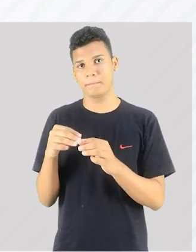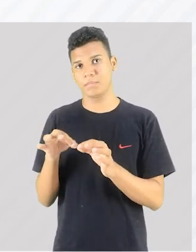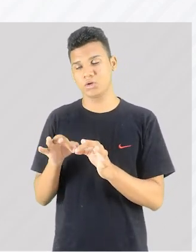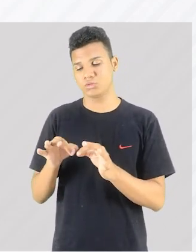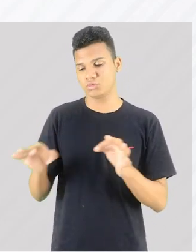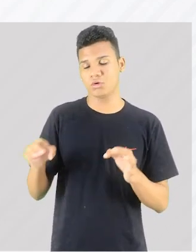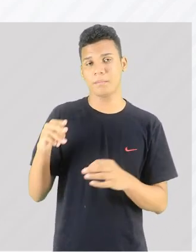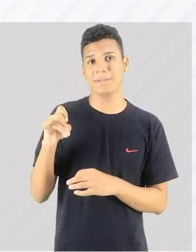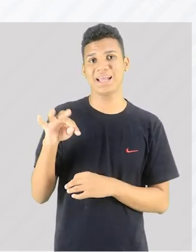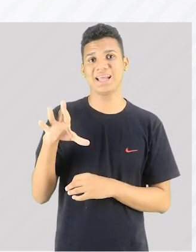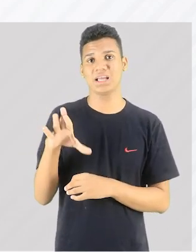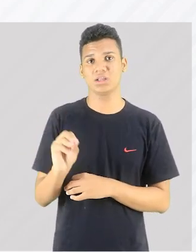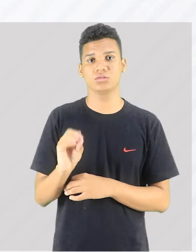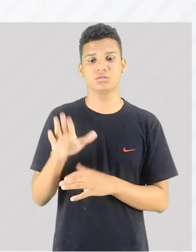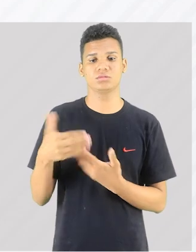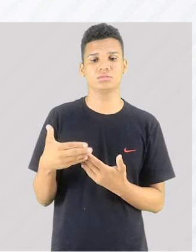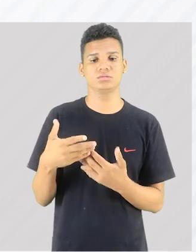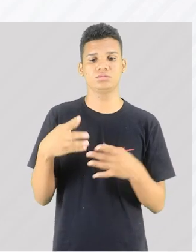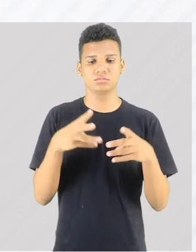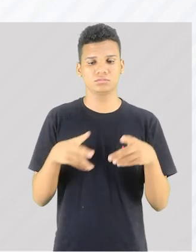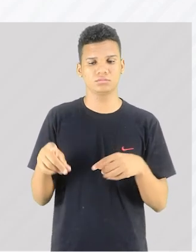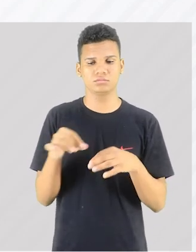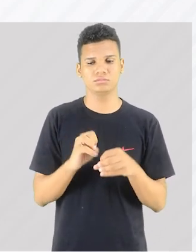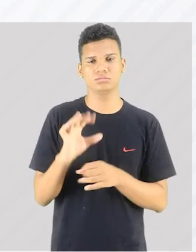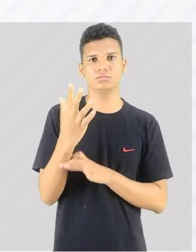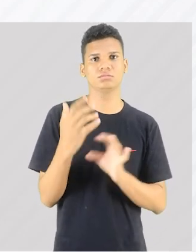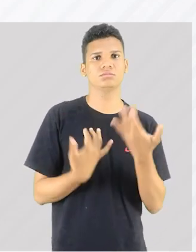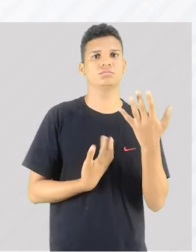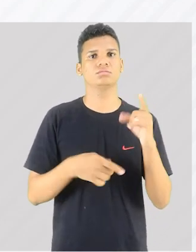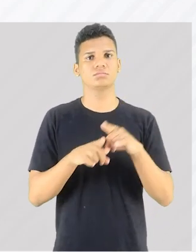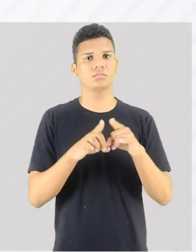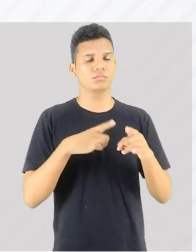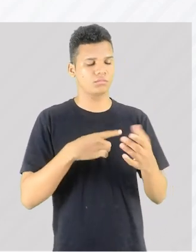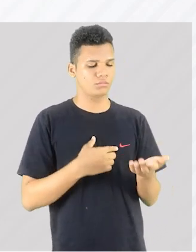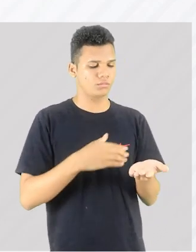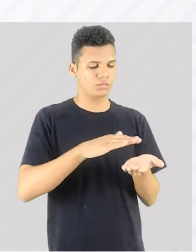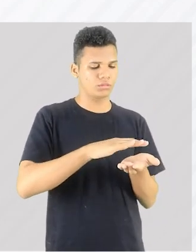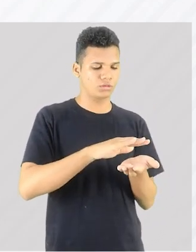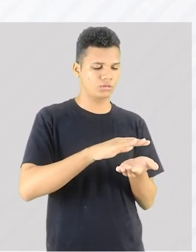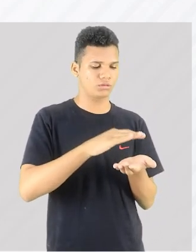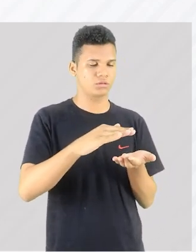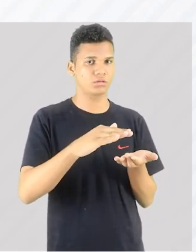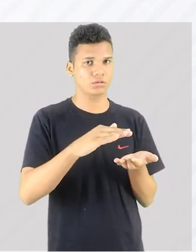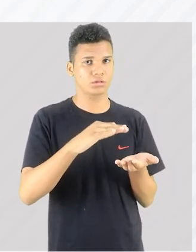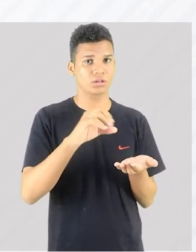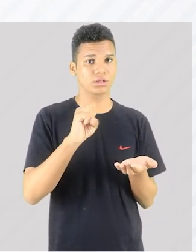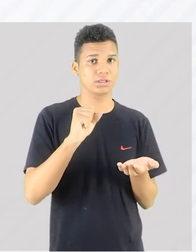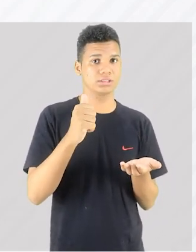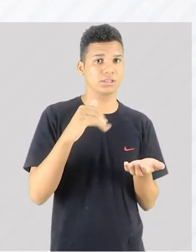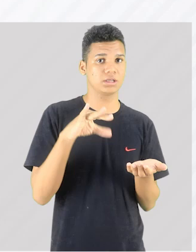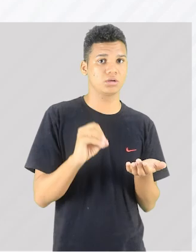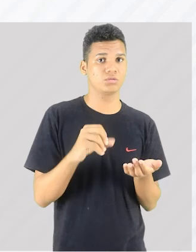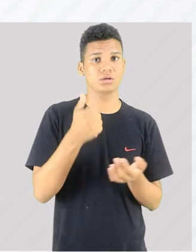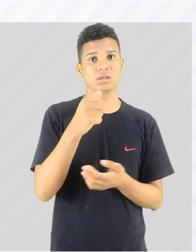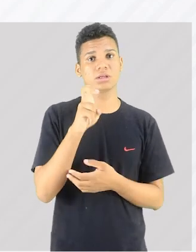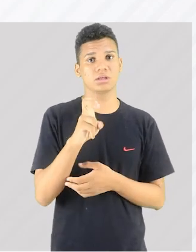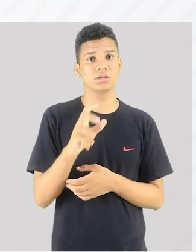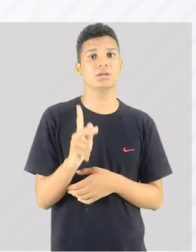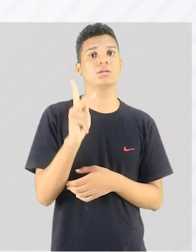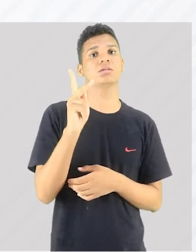terra vegetal é comercializada em sacos com exatos 15 kg